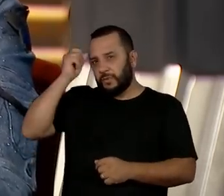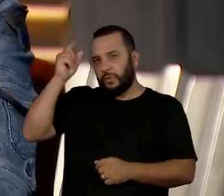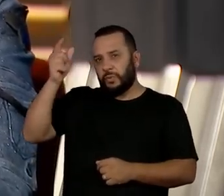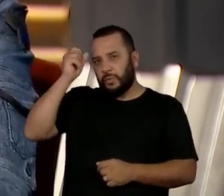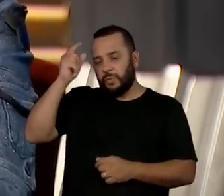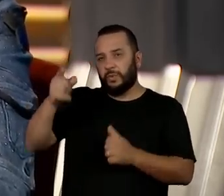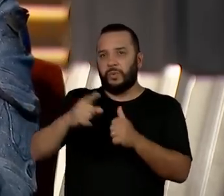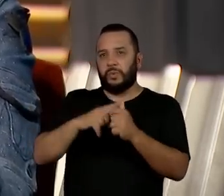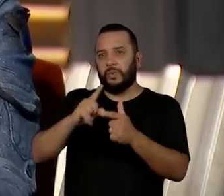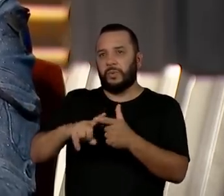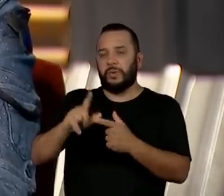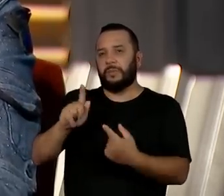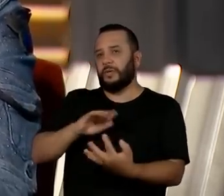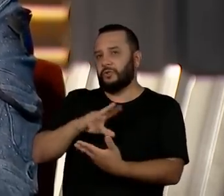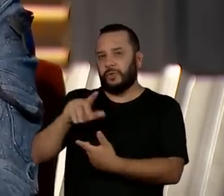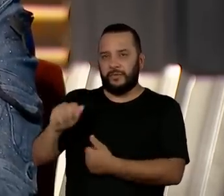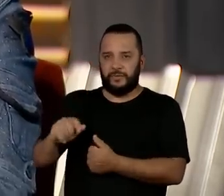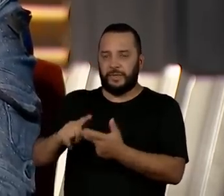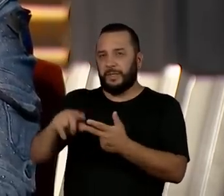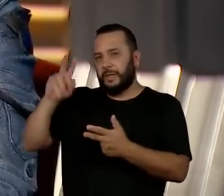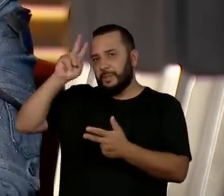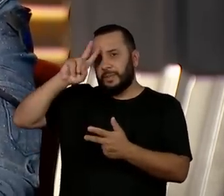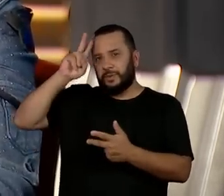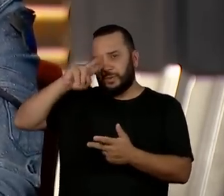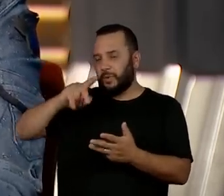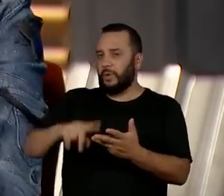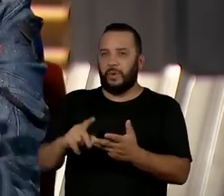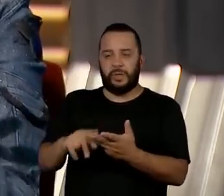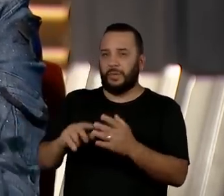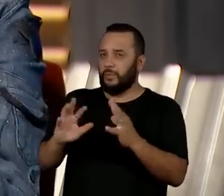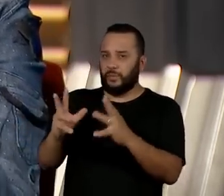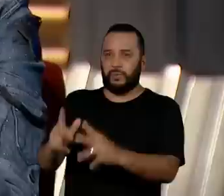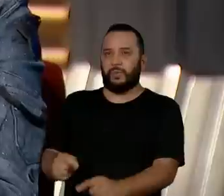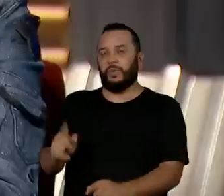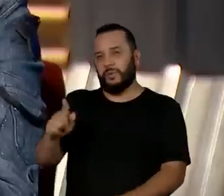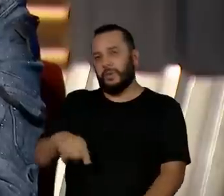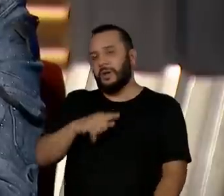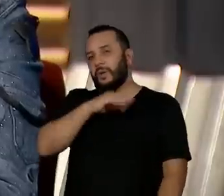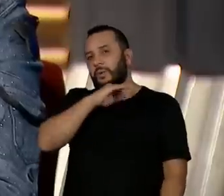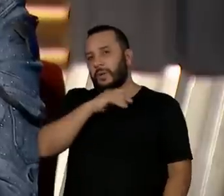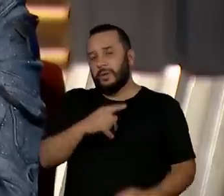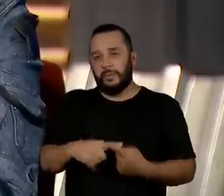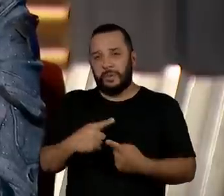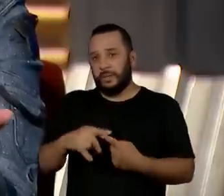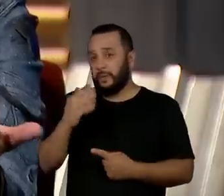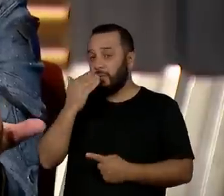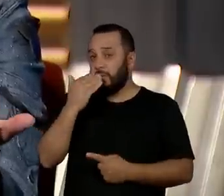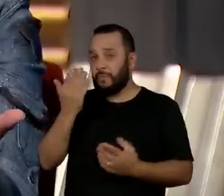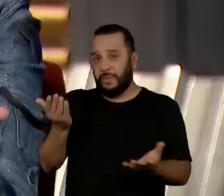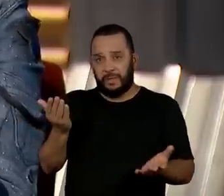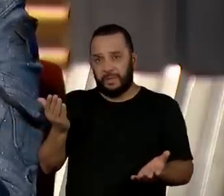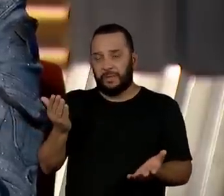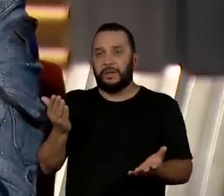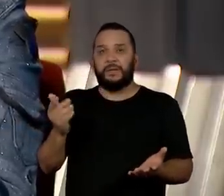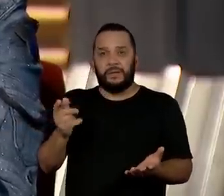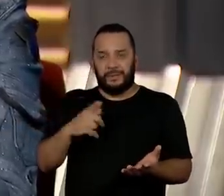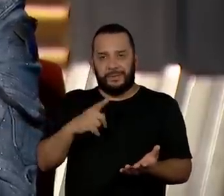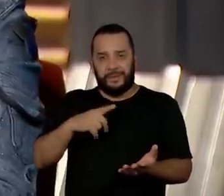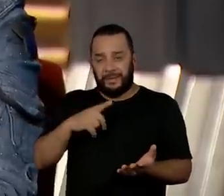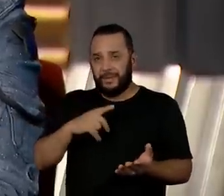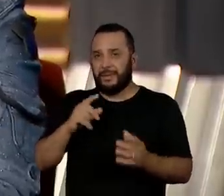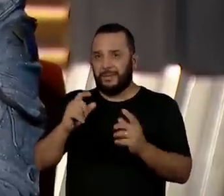para geografia para história é para o todo porque comida você tem todas as matérias né